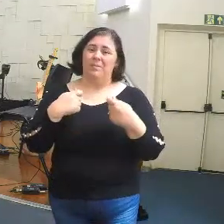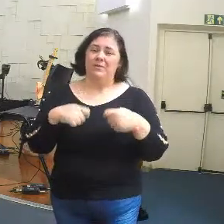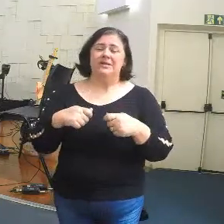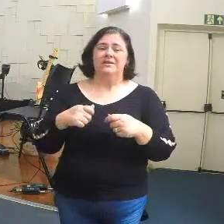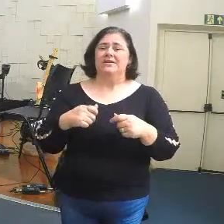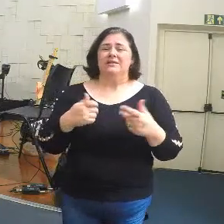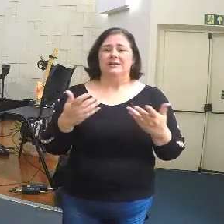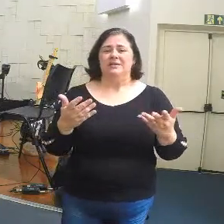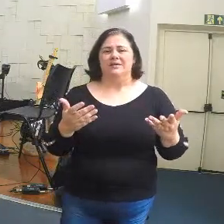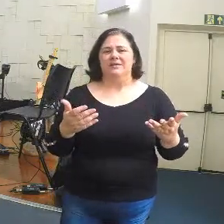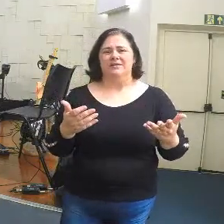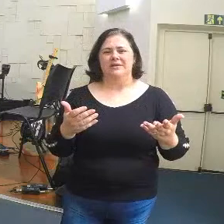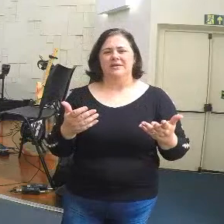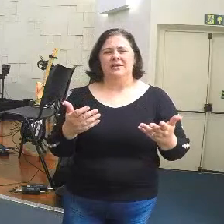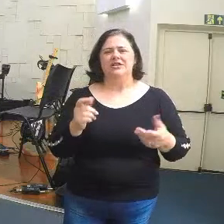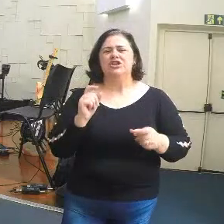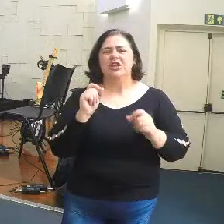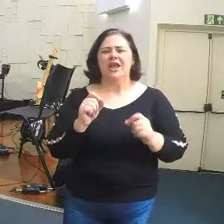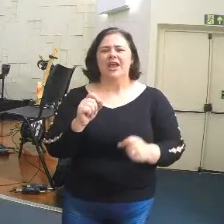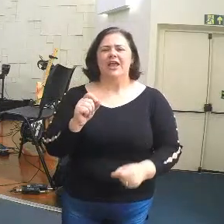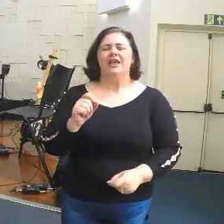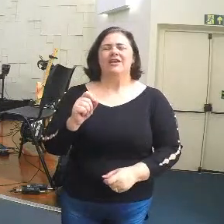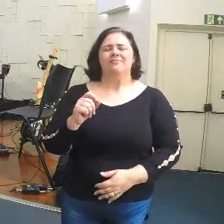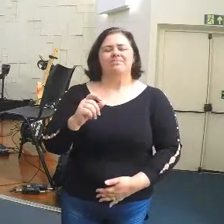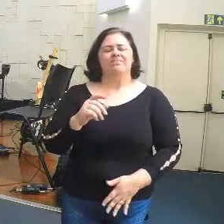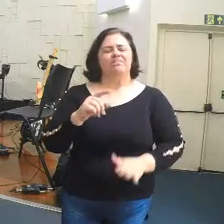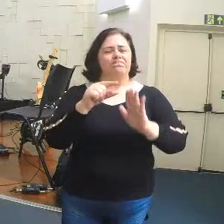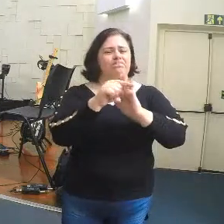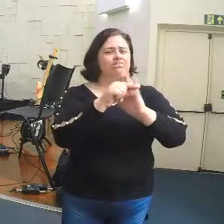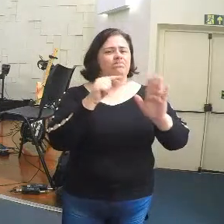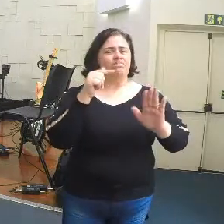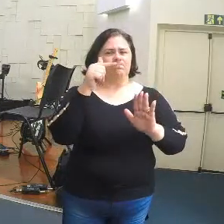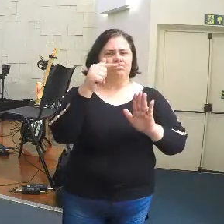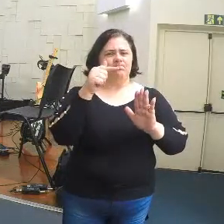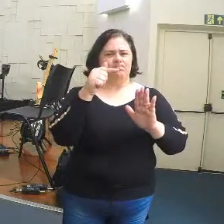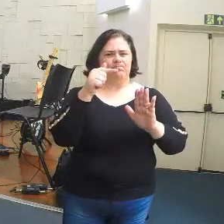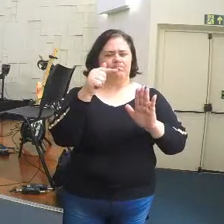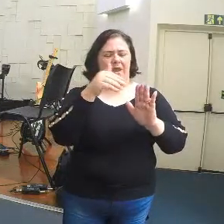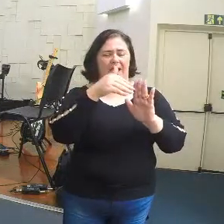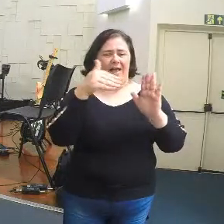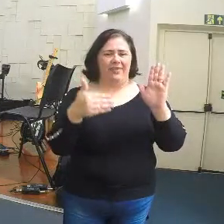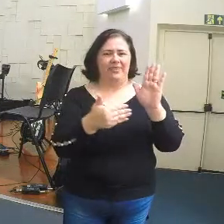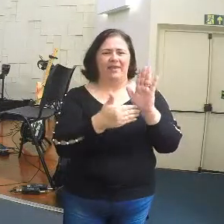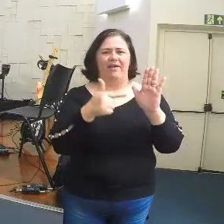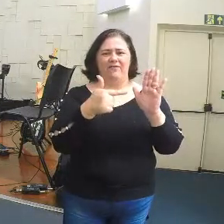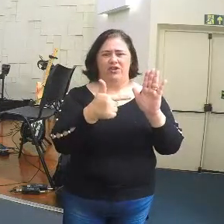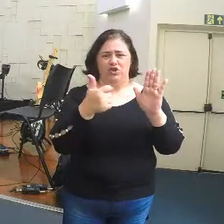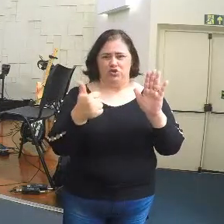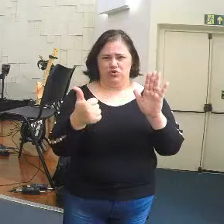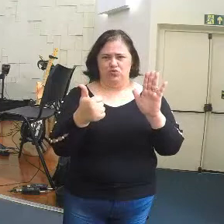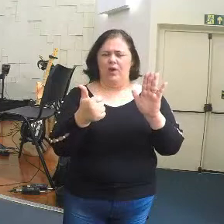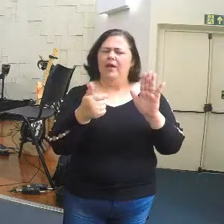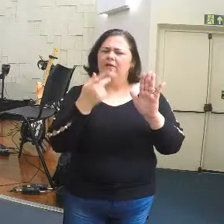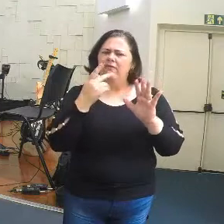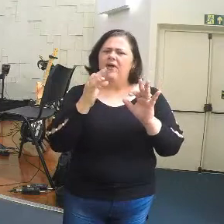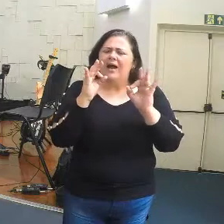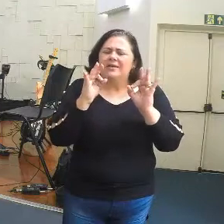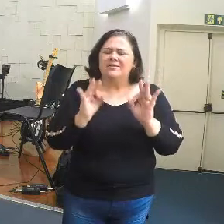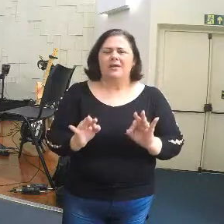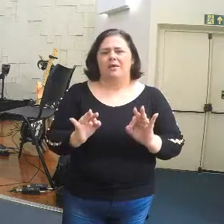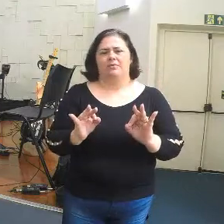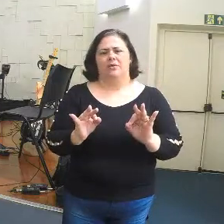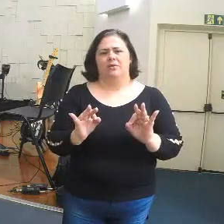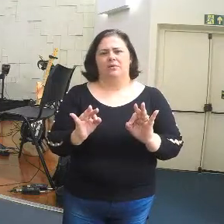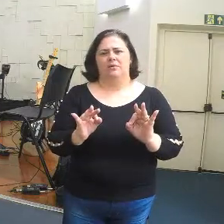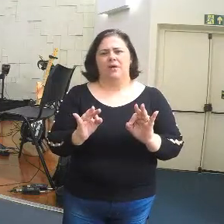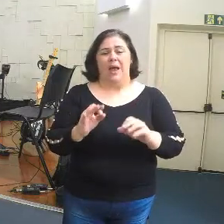dessa revelação de quem Deus é. Os versículos de 7 a 21 que nós lemos, falam exatamente sobre isso.